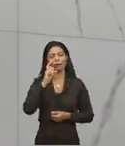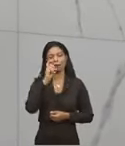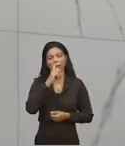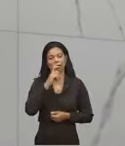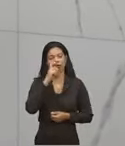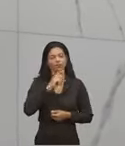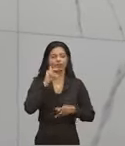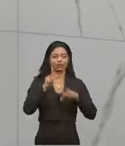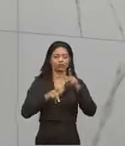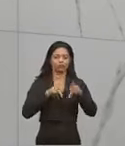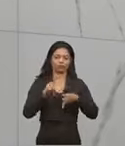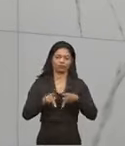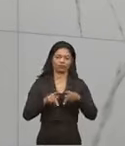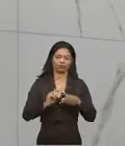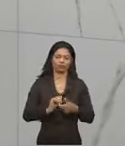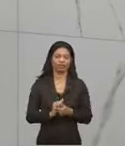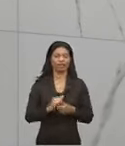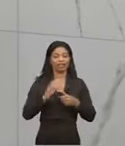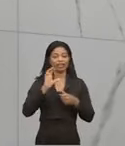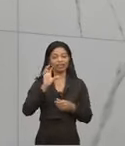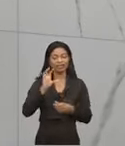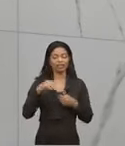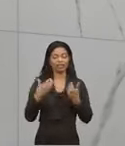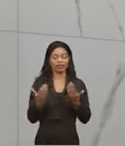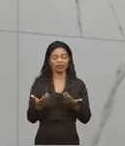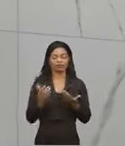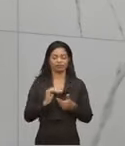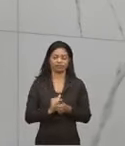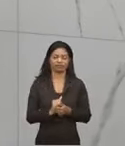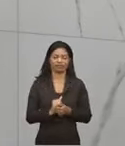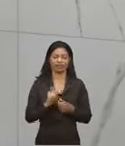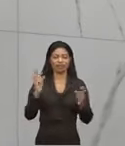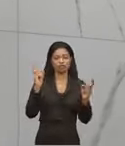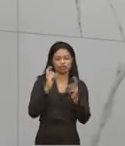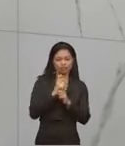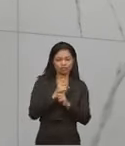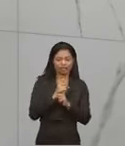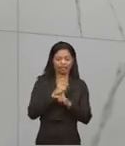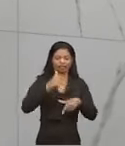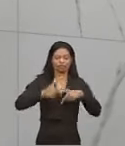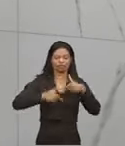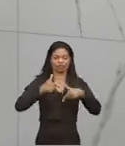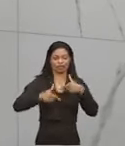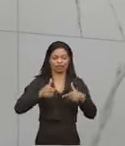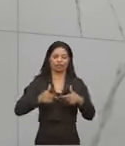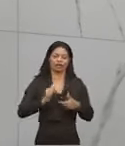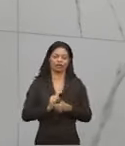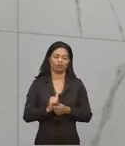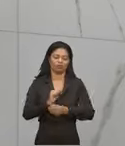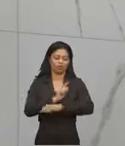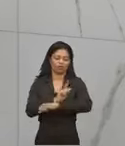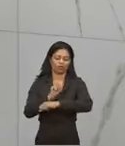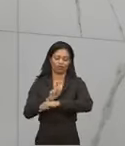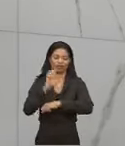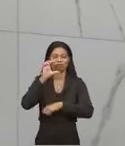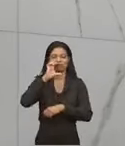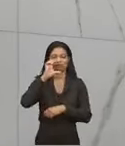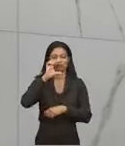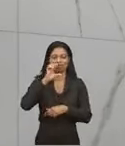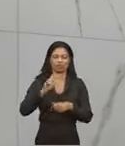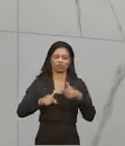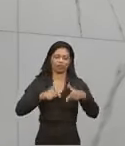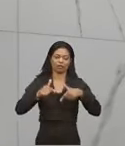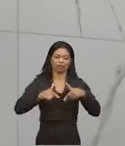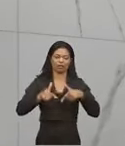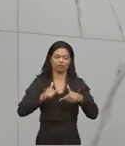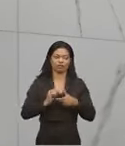para o povo. E isso dificulta o trabalho da gestão. O prefeito está trabalhando de forma decente,